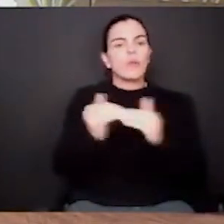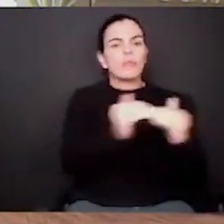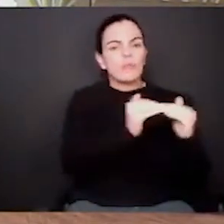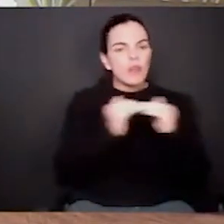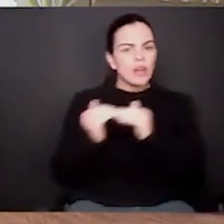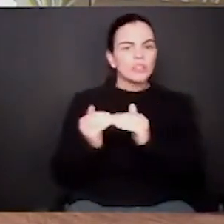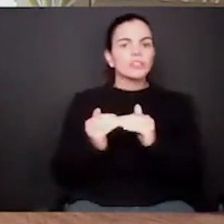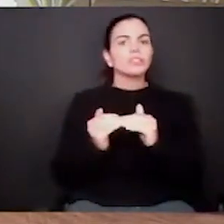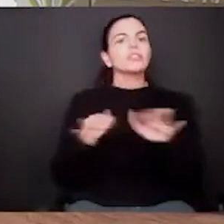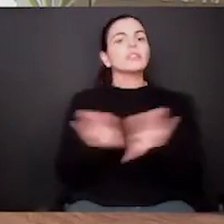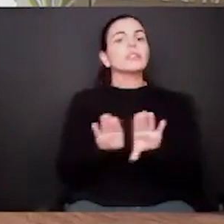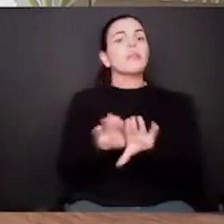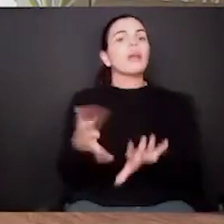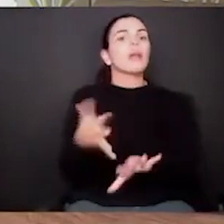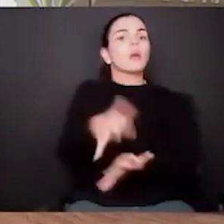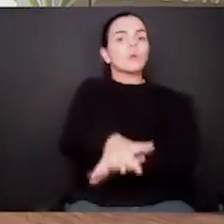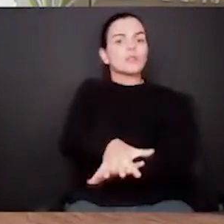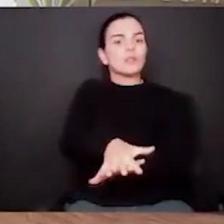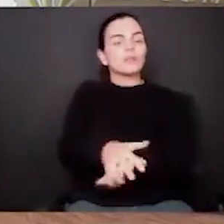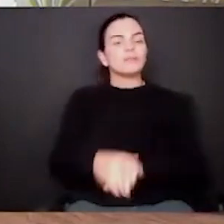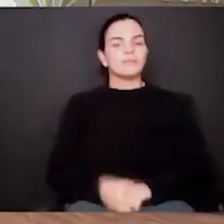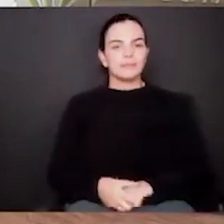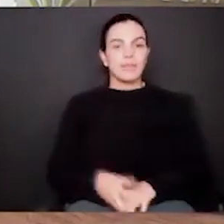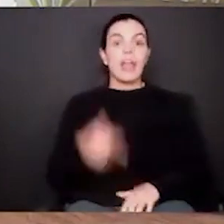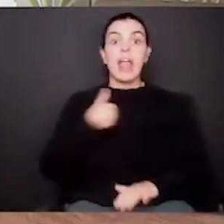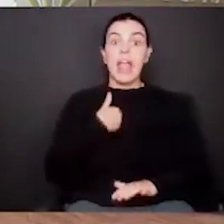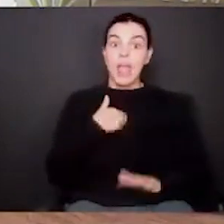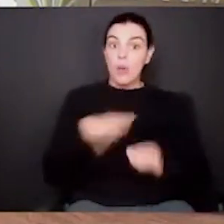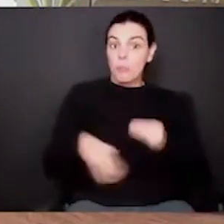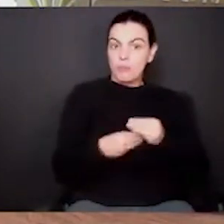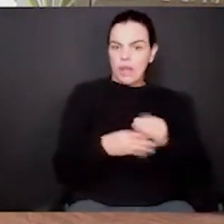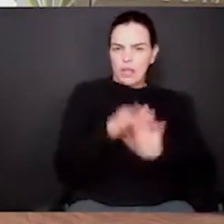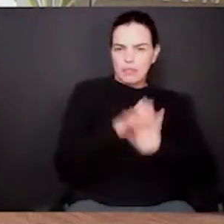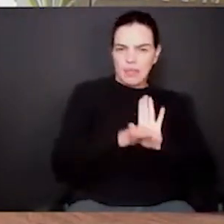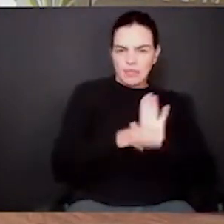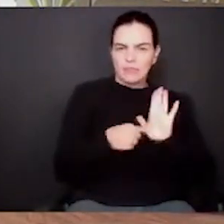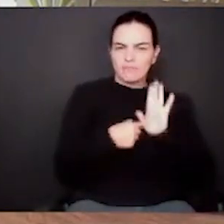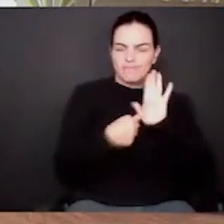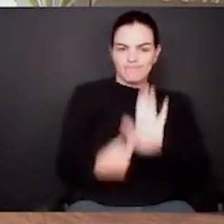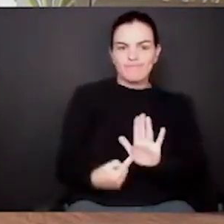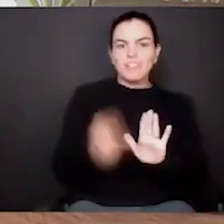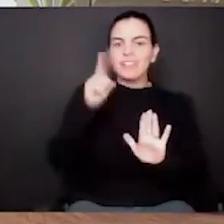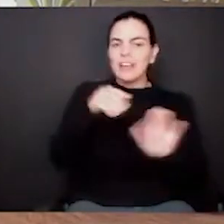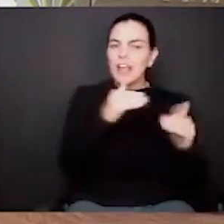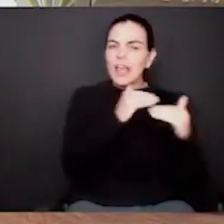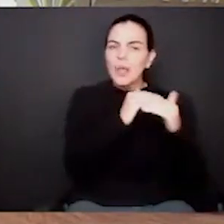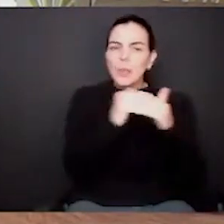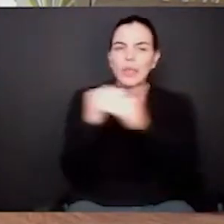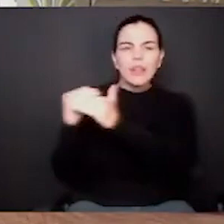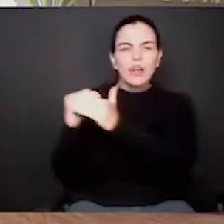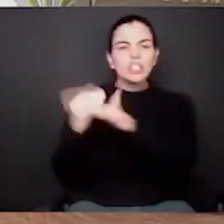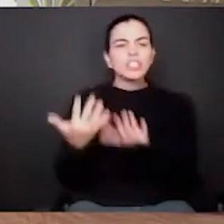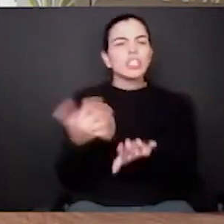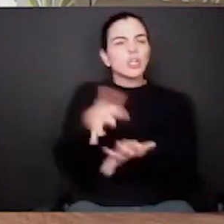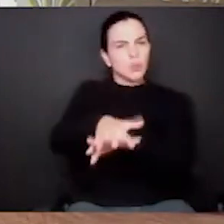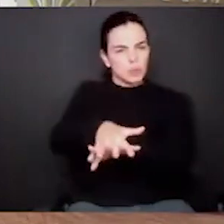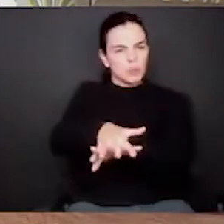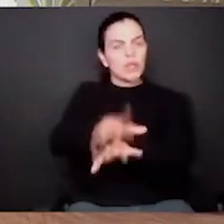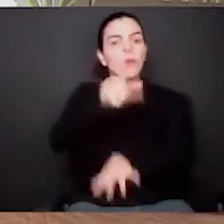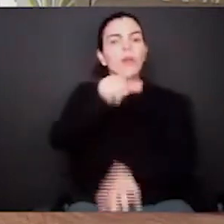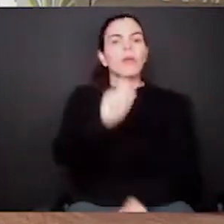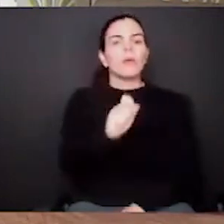lei, porque esse item relativo à equidade e à inclusão são temas que